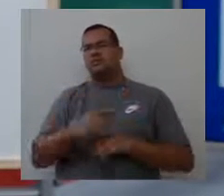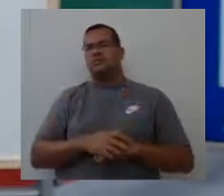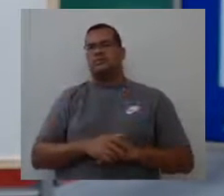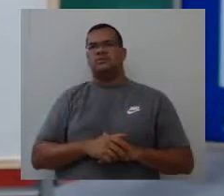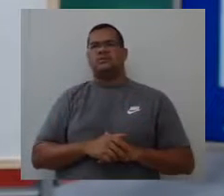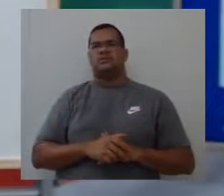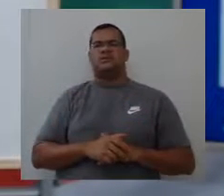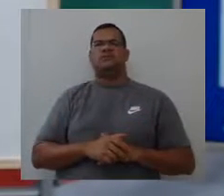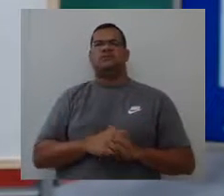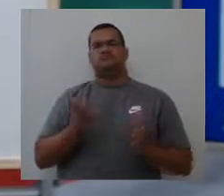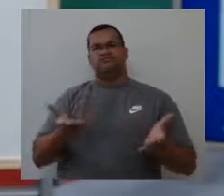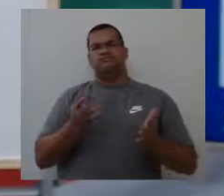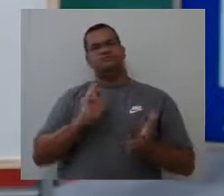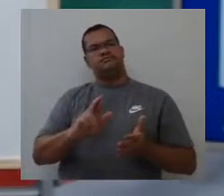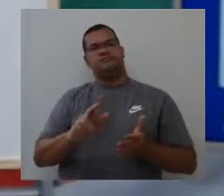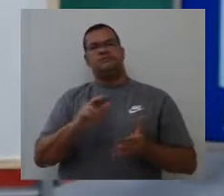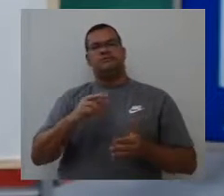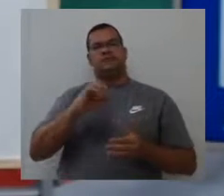bem.